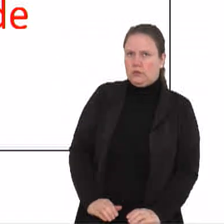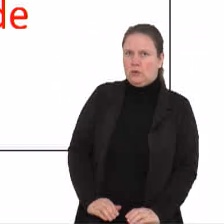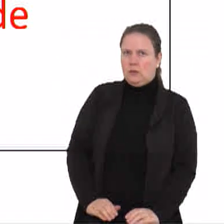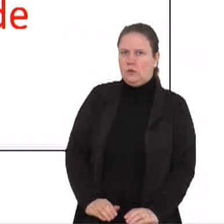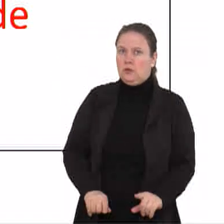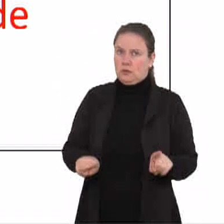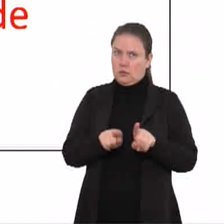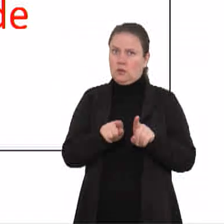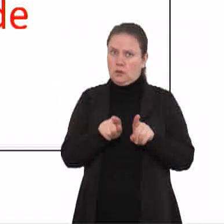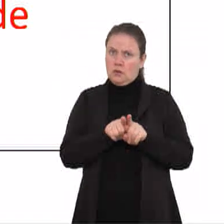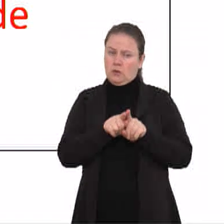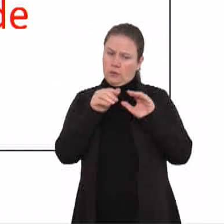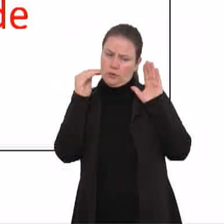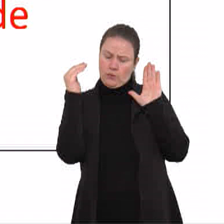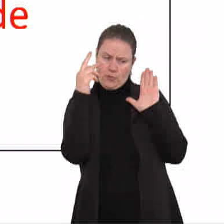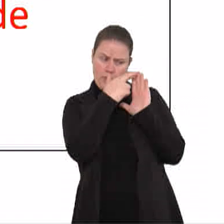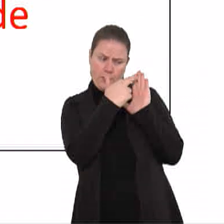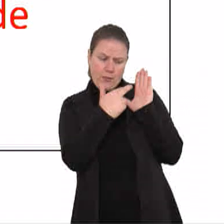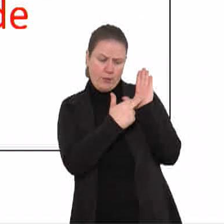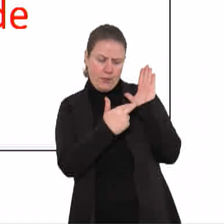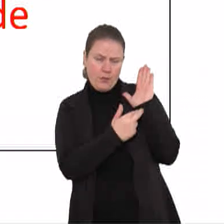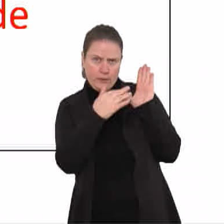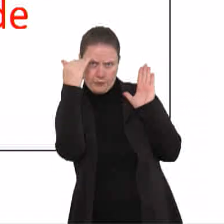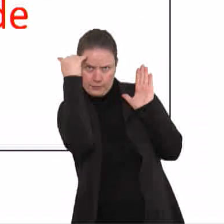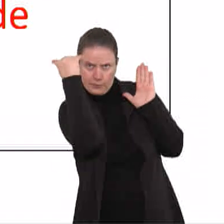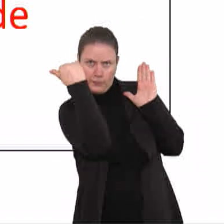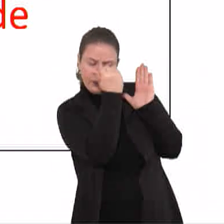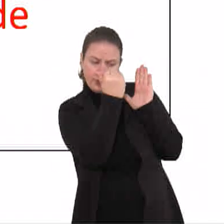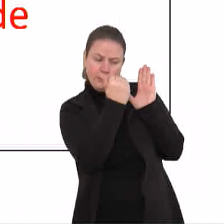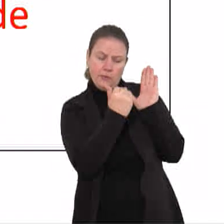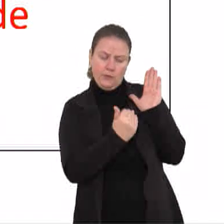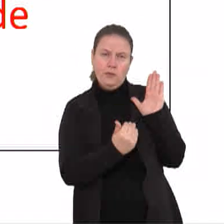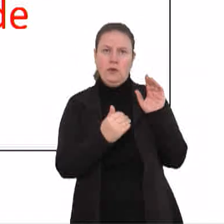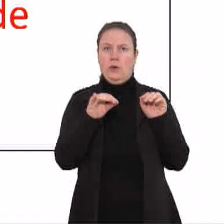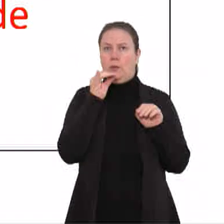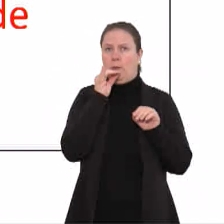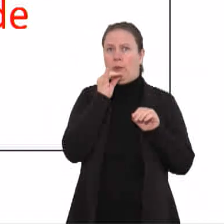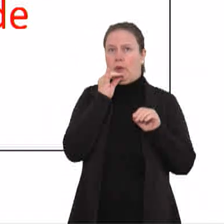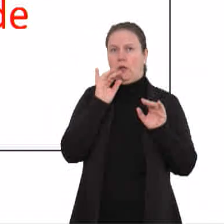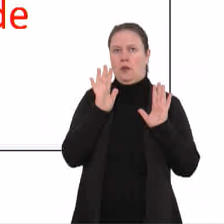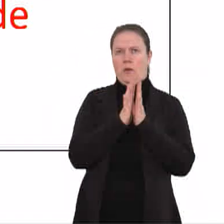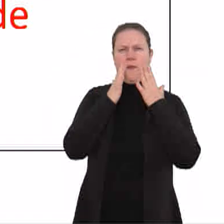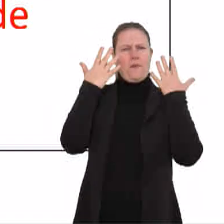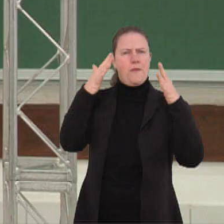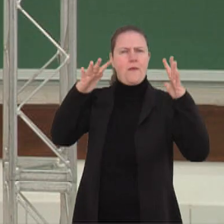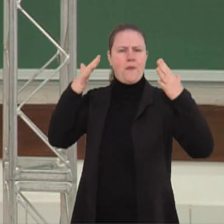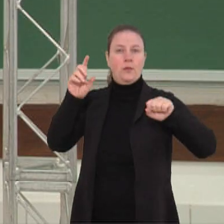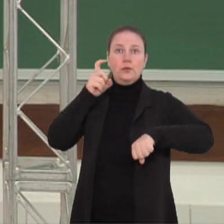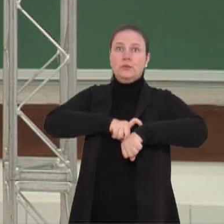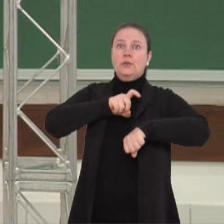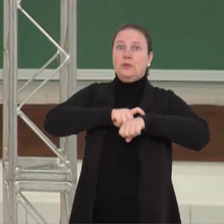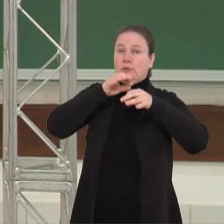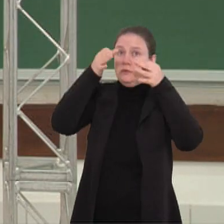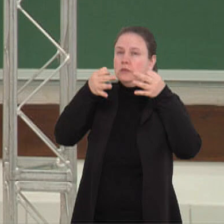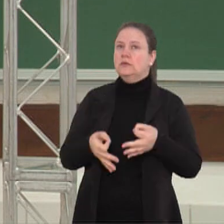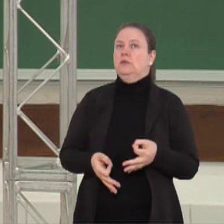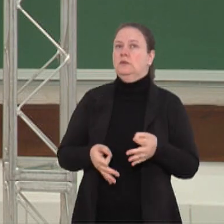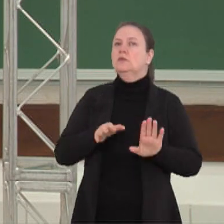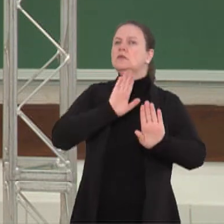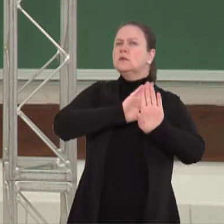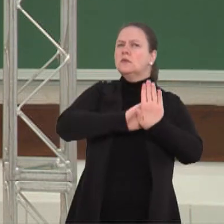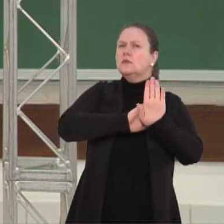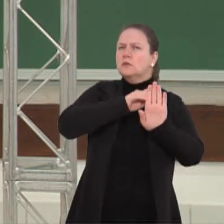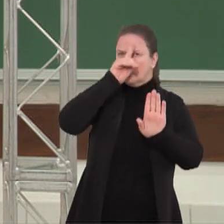de regras para esse ambiente, como bater palmas na hora certa, isso é